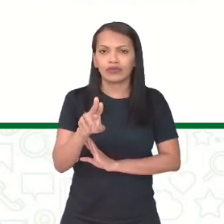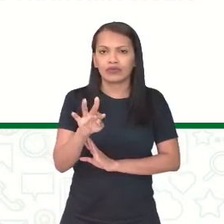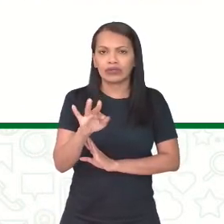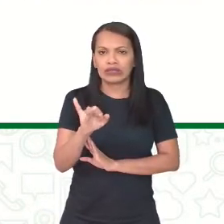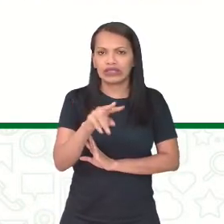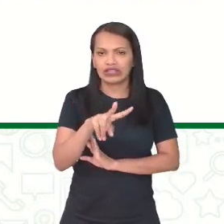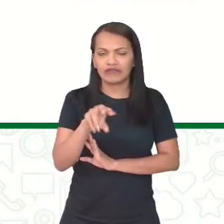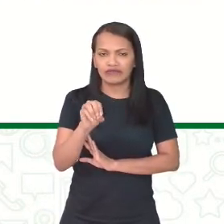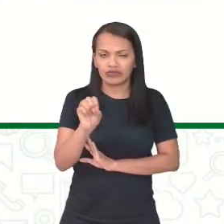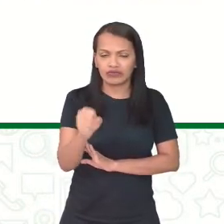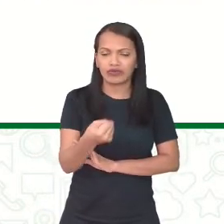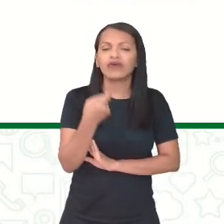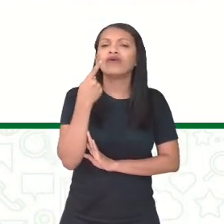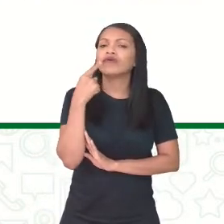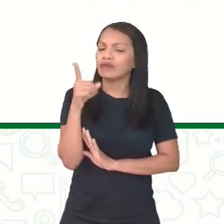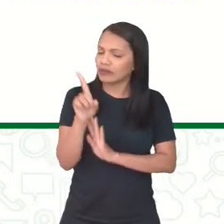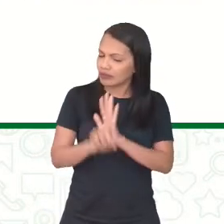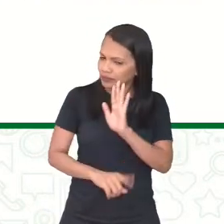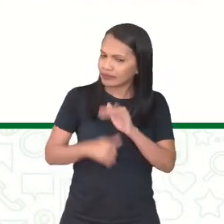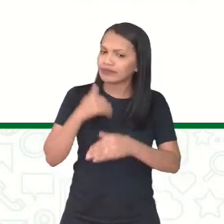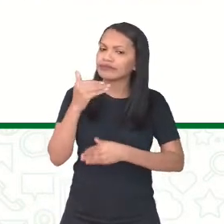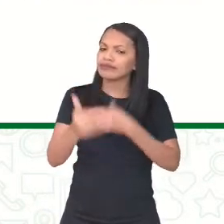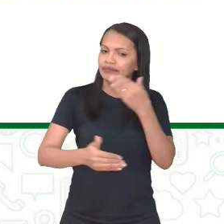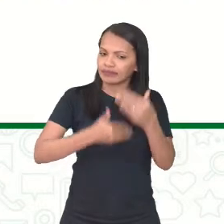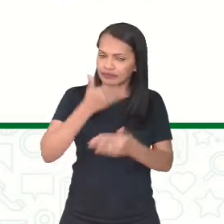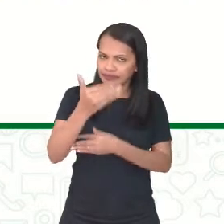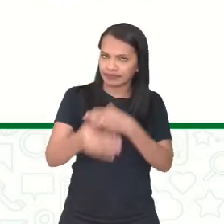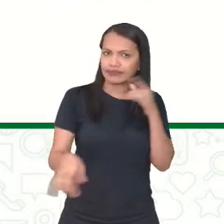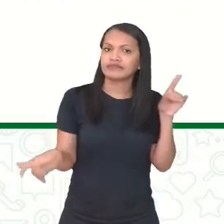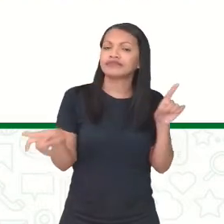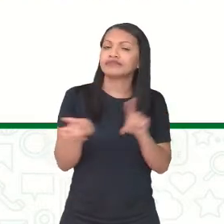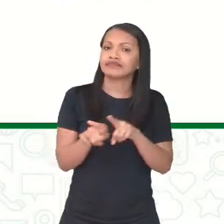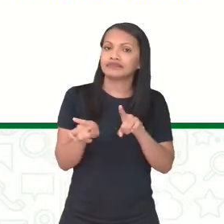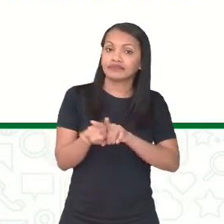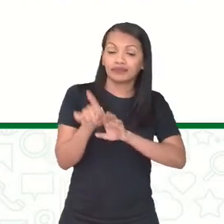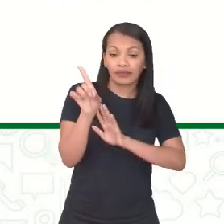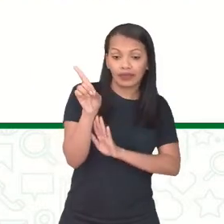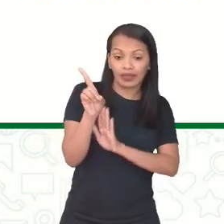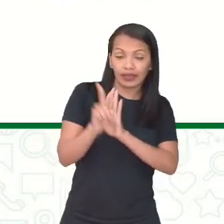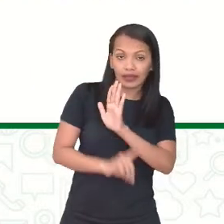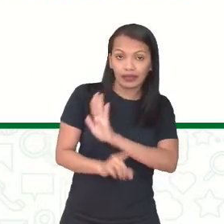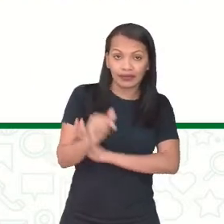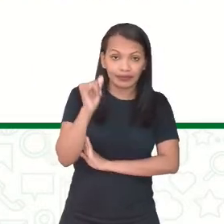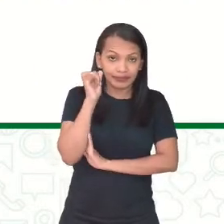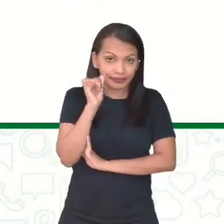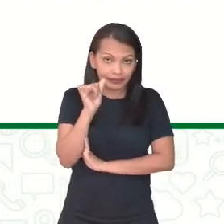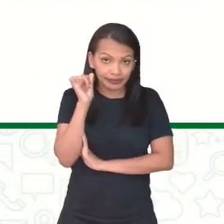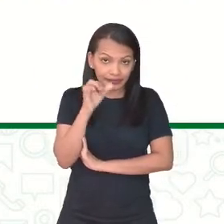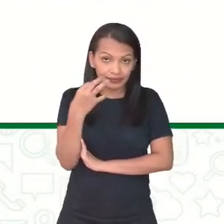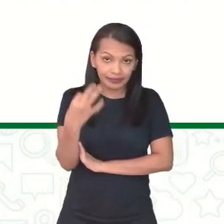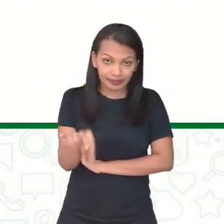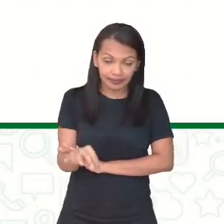a esses direitos reprodutivos. Ainda mais a respeito dos direitos reprodutivos femininos, tá?